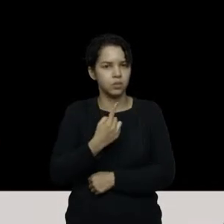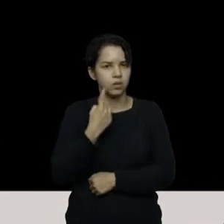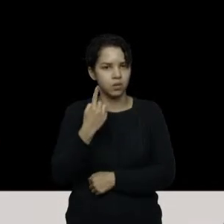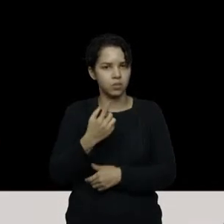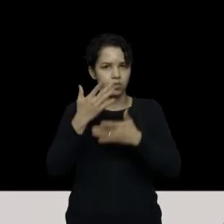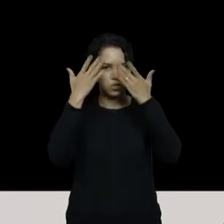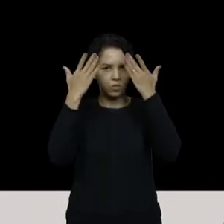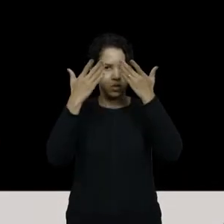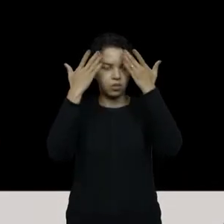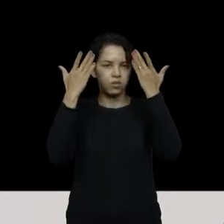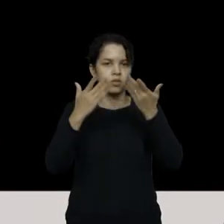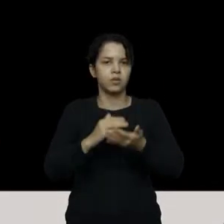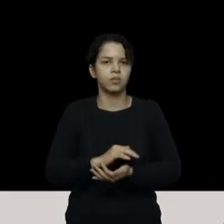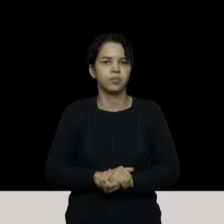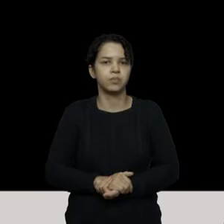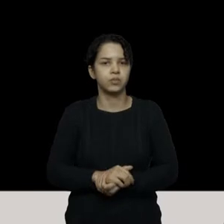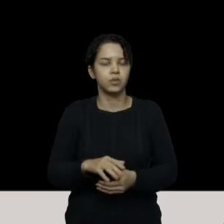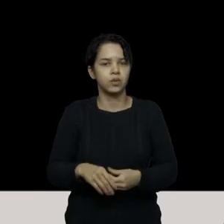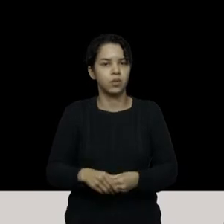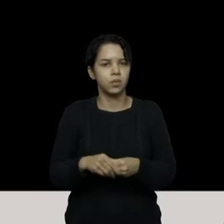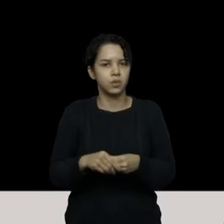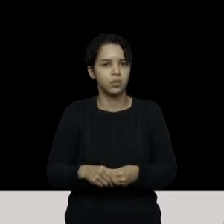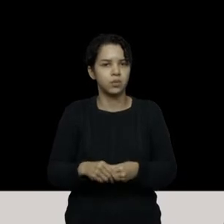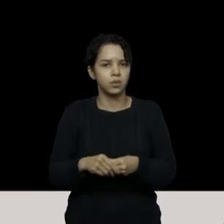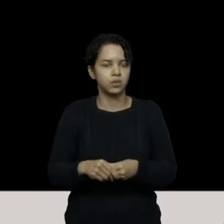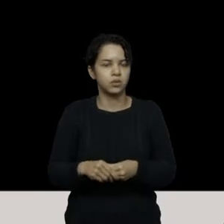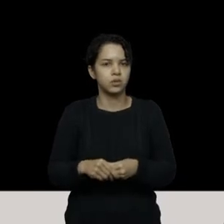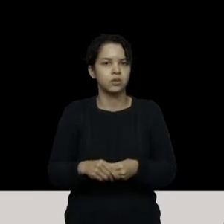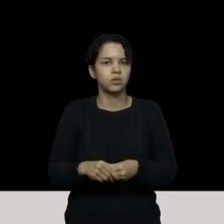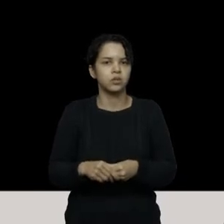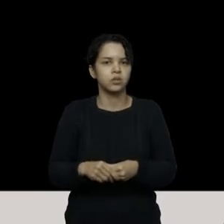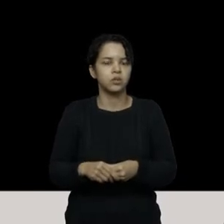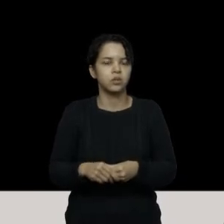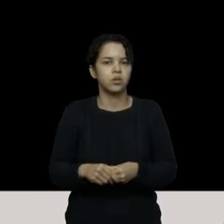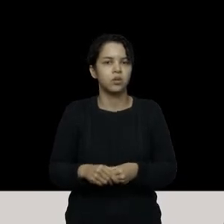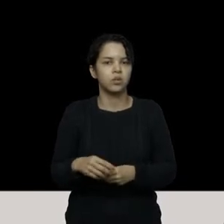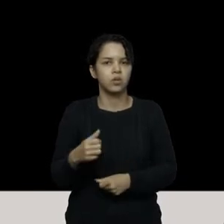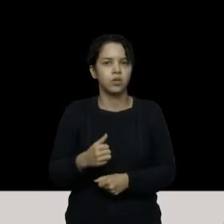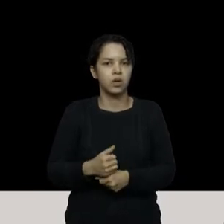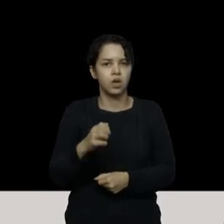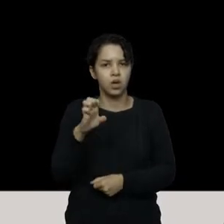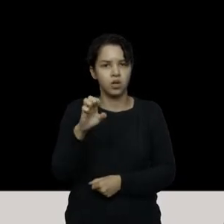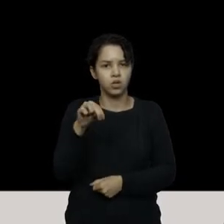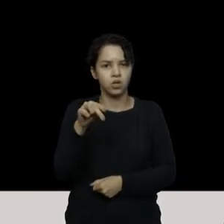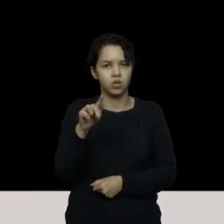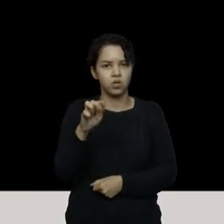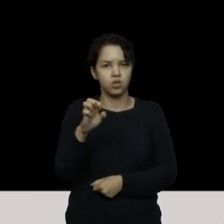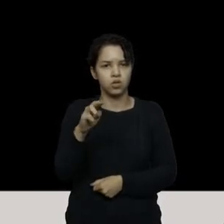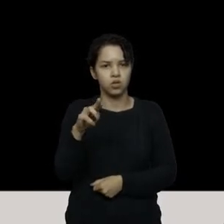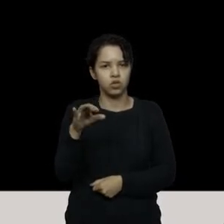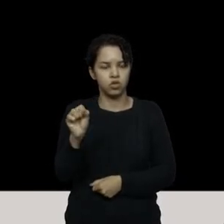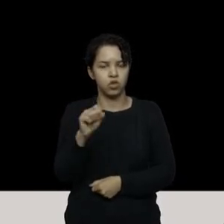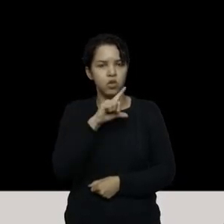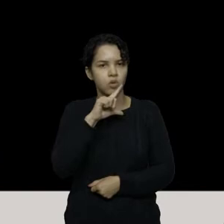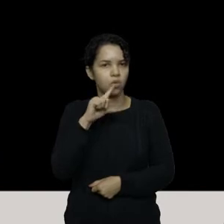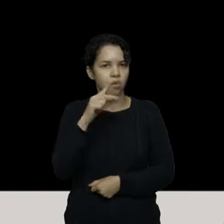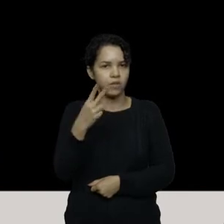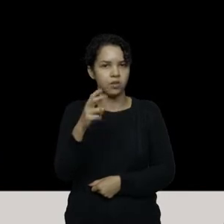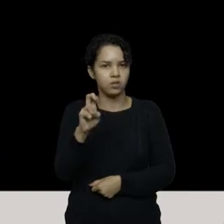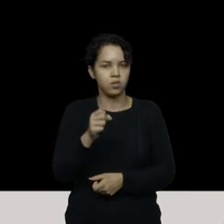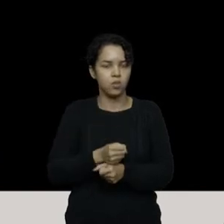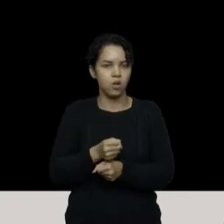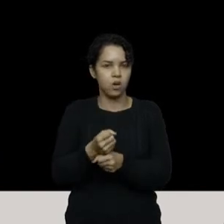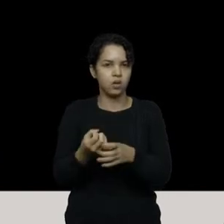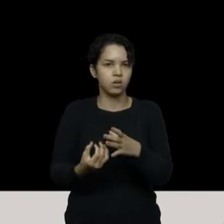José Milton Scheffer complementando os proprietários do Engenho Lanches pela passagem de 25 anos